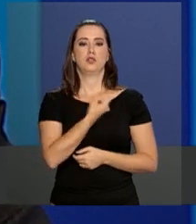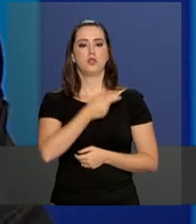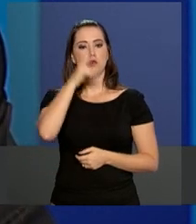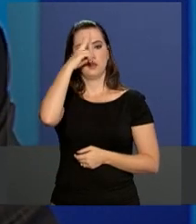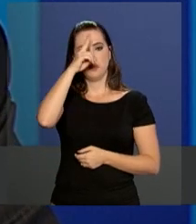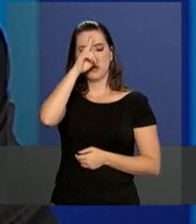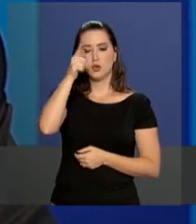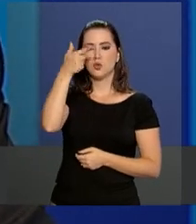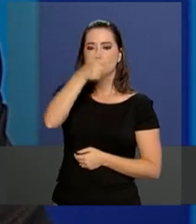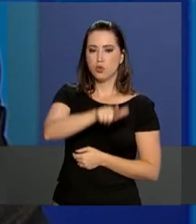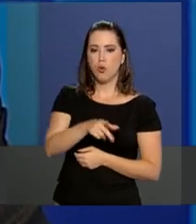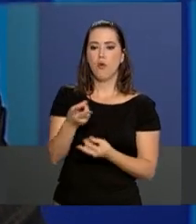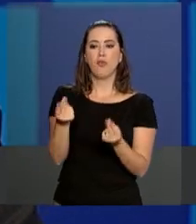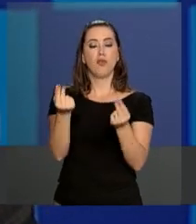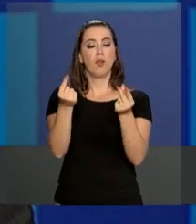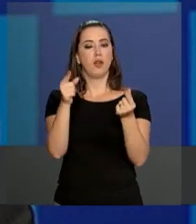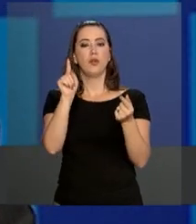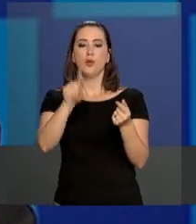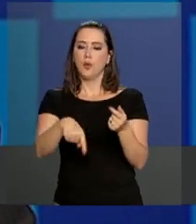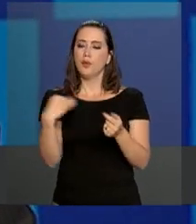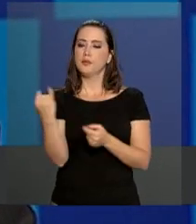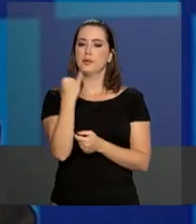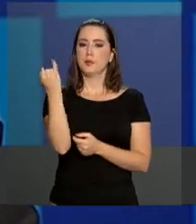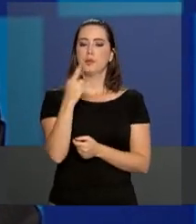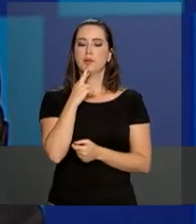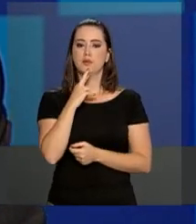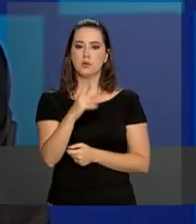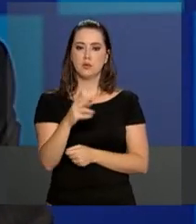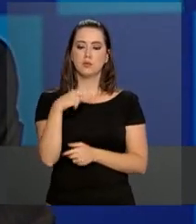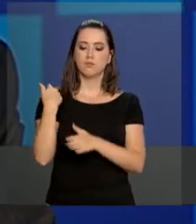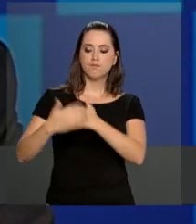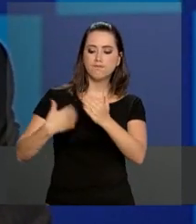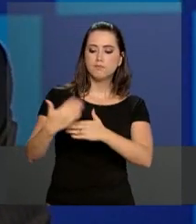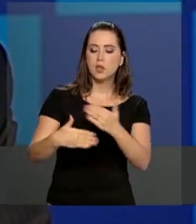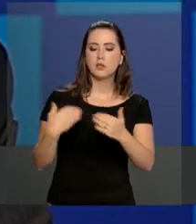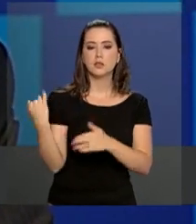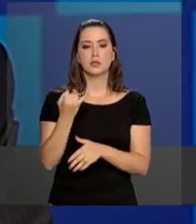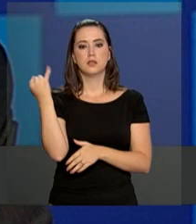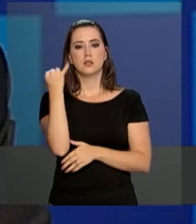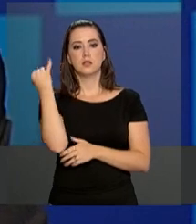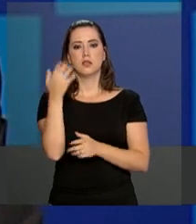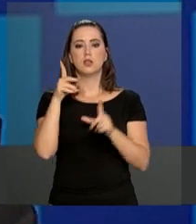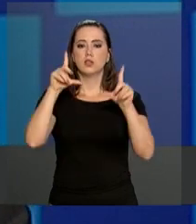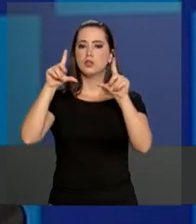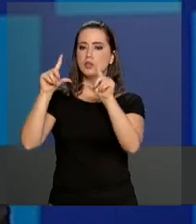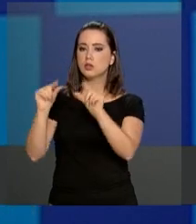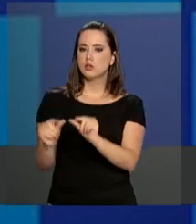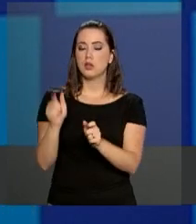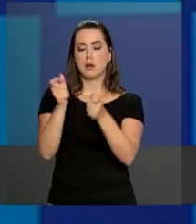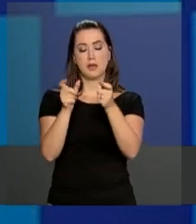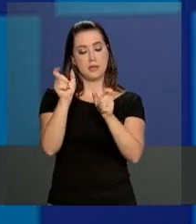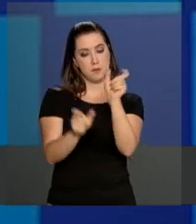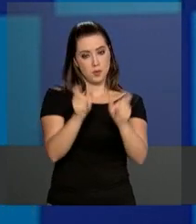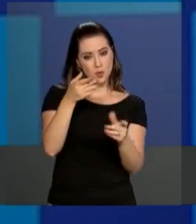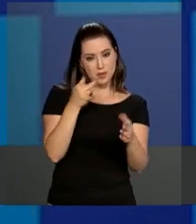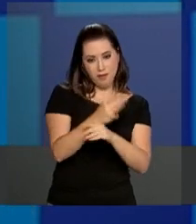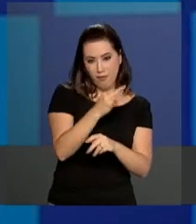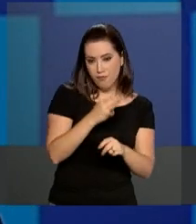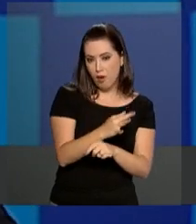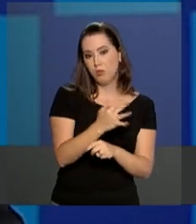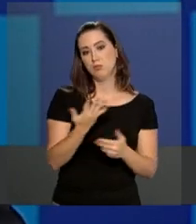era o valor mas é importante termos esse resultado e avançamos bastante na diminuição dos ausentes aí